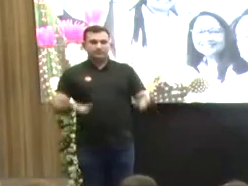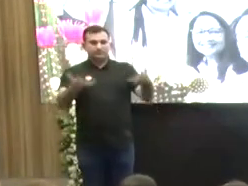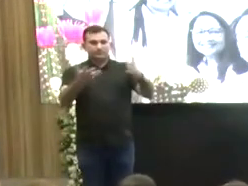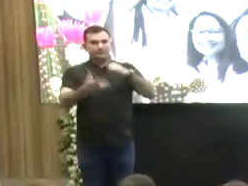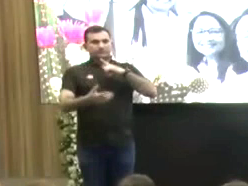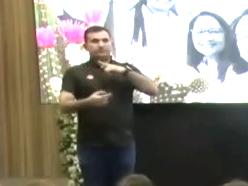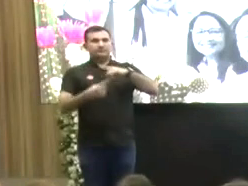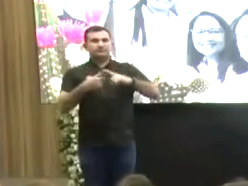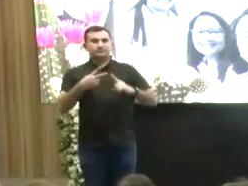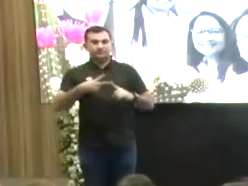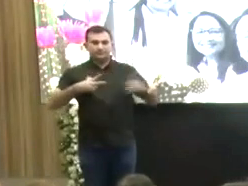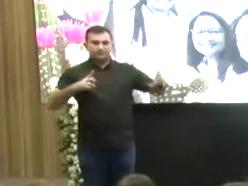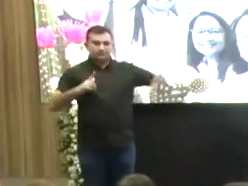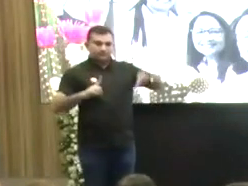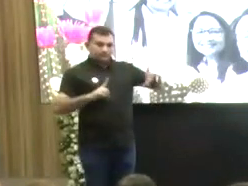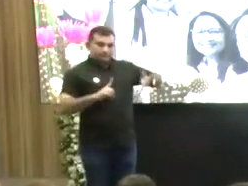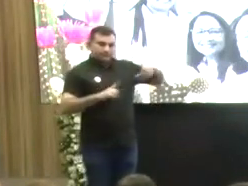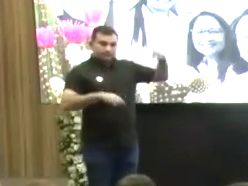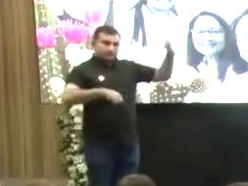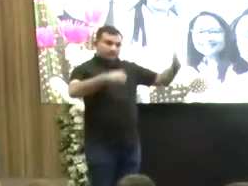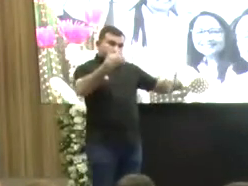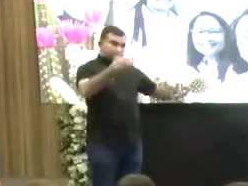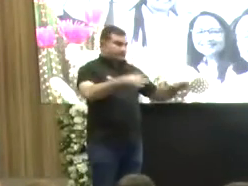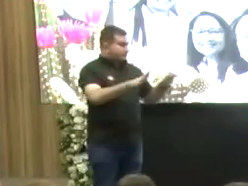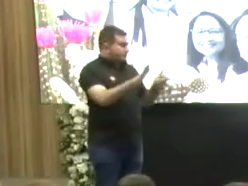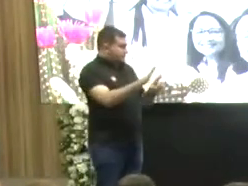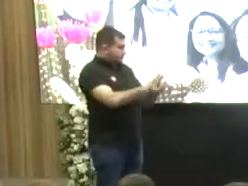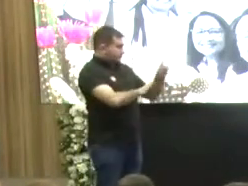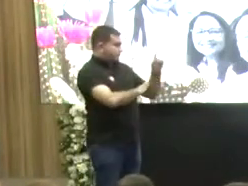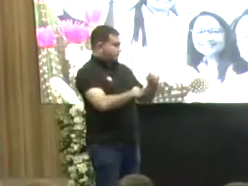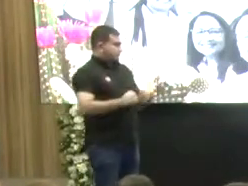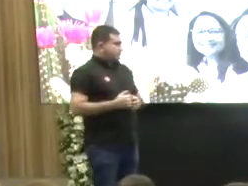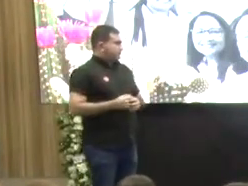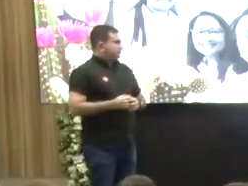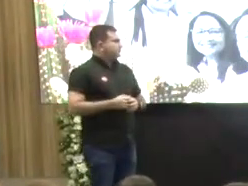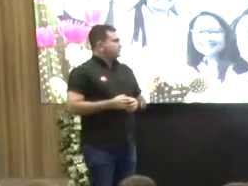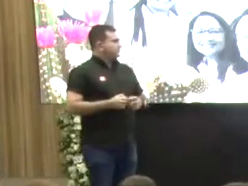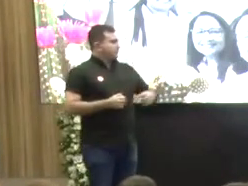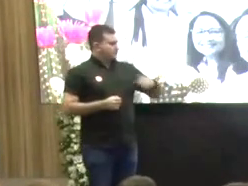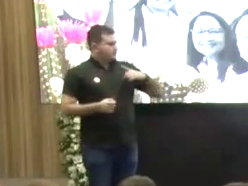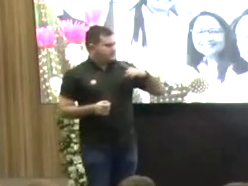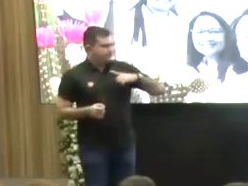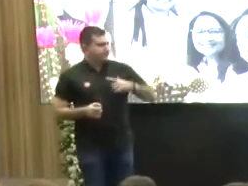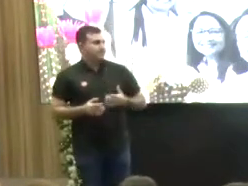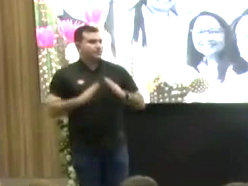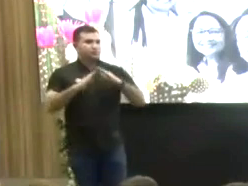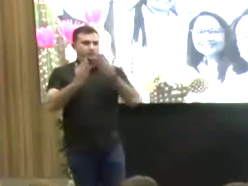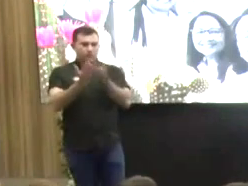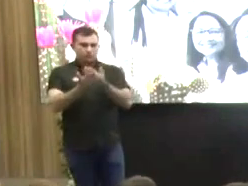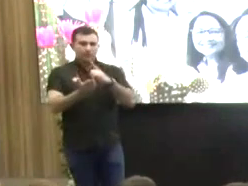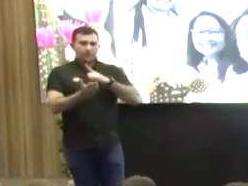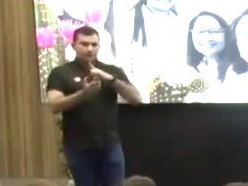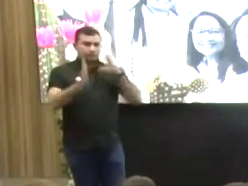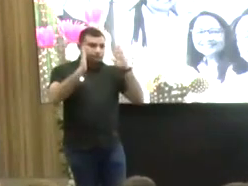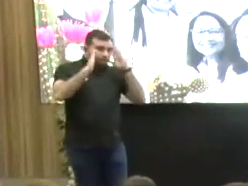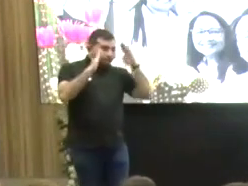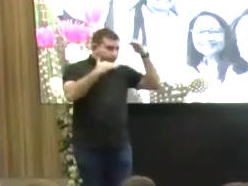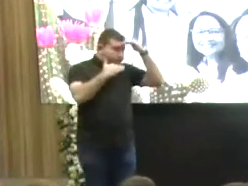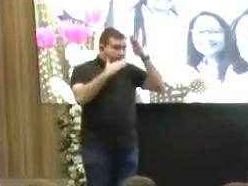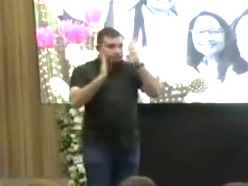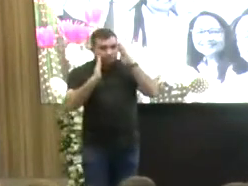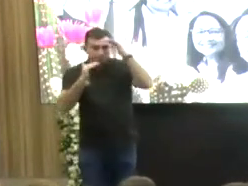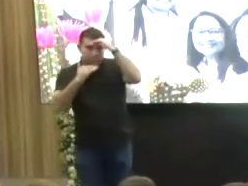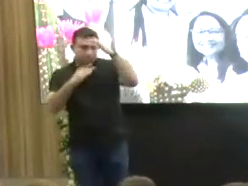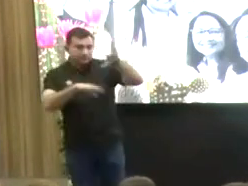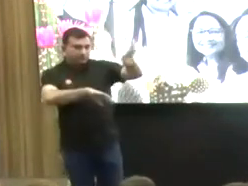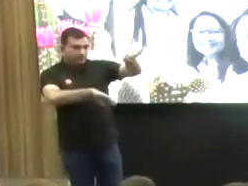os 2 palestrantes, dizendo que Michel Apple defende que a escola produz paradigmas, não apenas